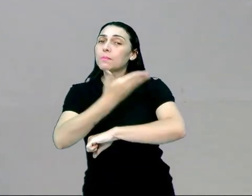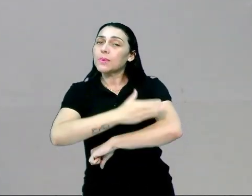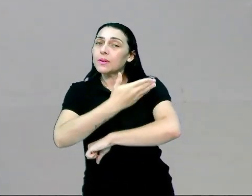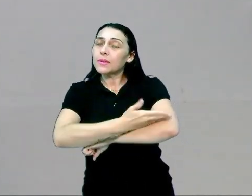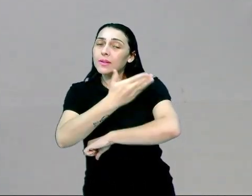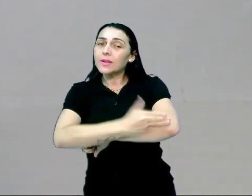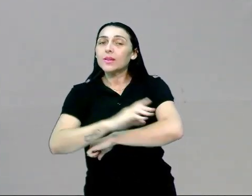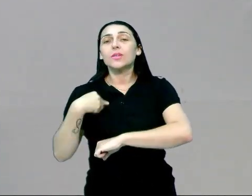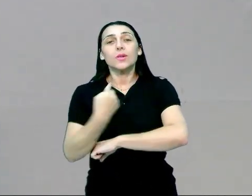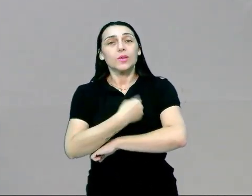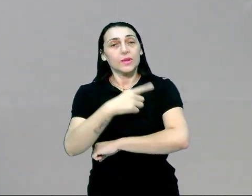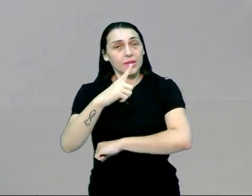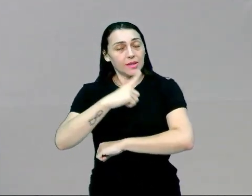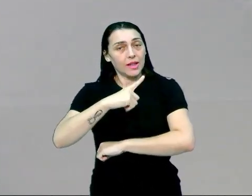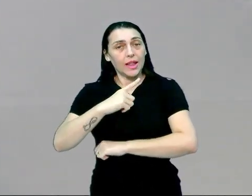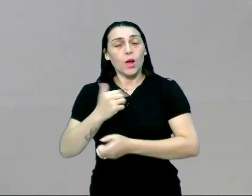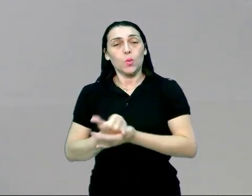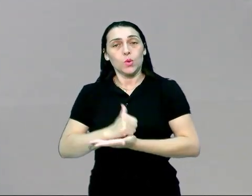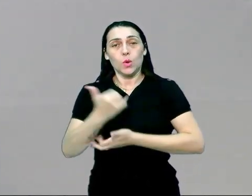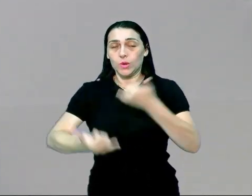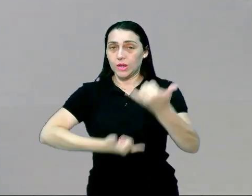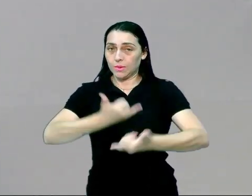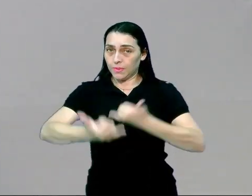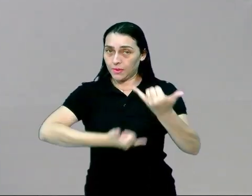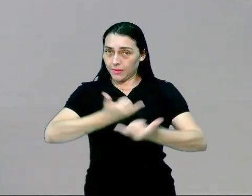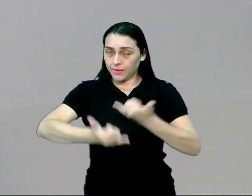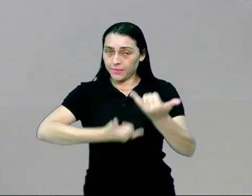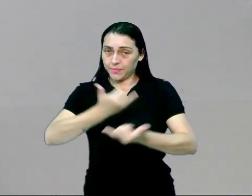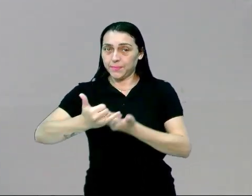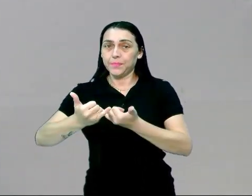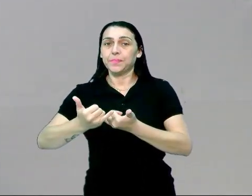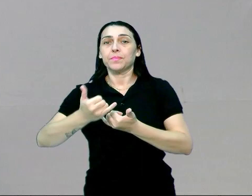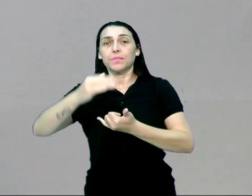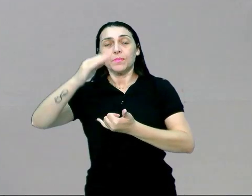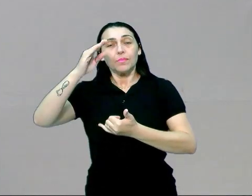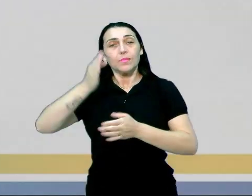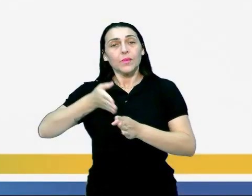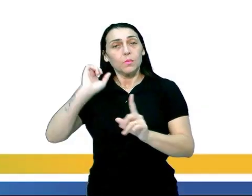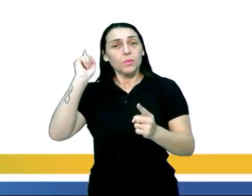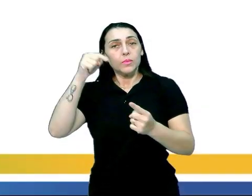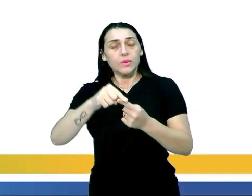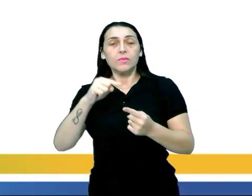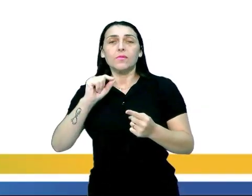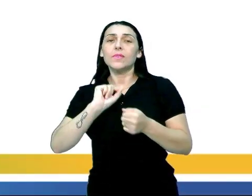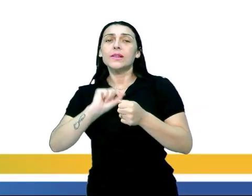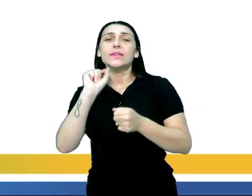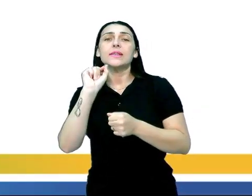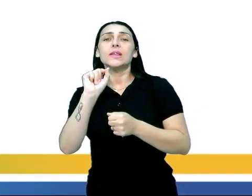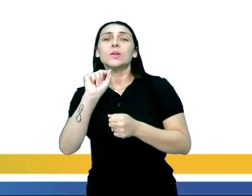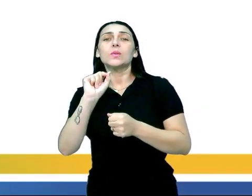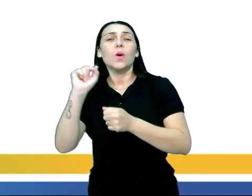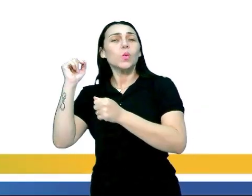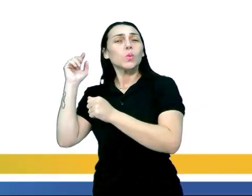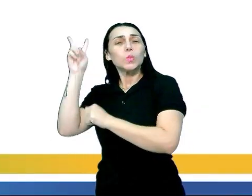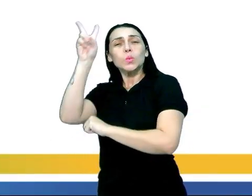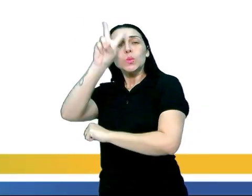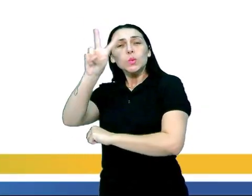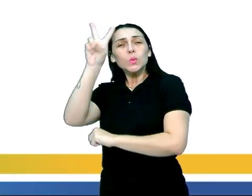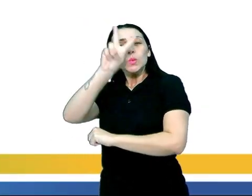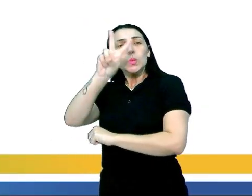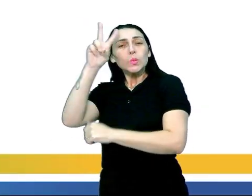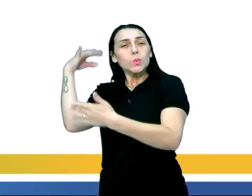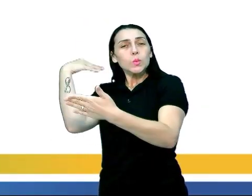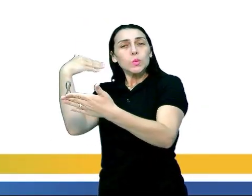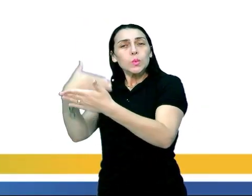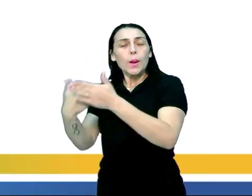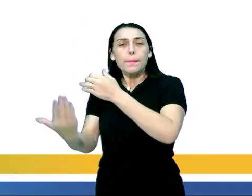Nesse caso, a gente vai ter os jogos e brincadeiras como direcionamento, beleza? Para isso a gente vai fazer o quê? Aquele remember básico, que